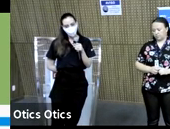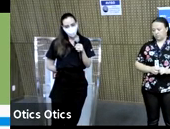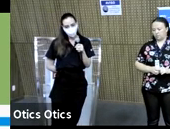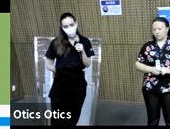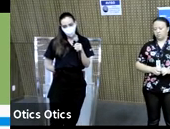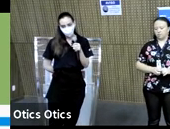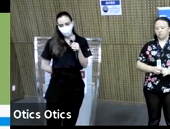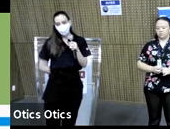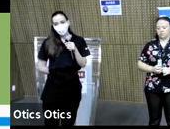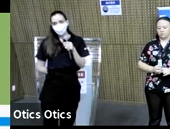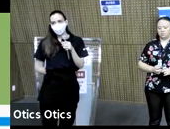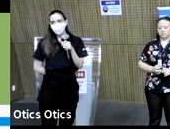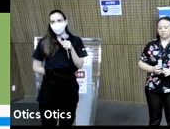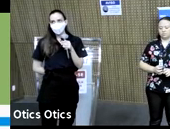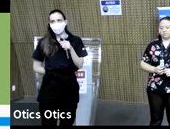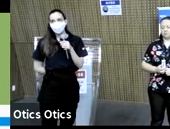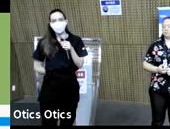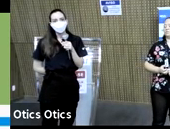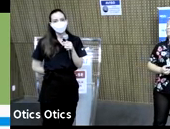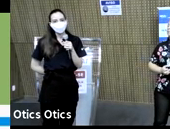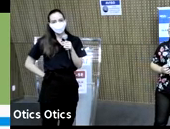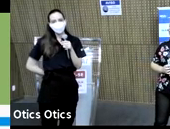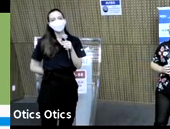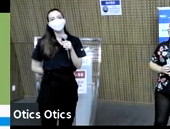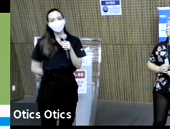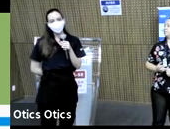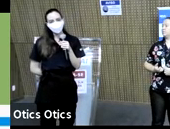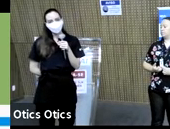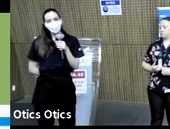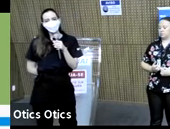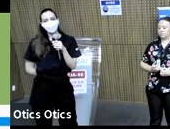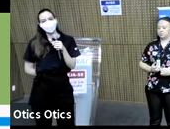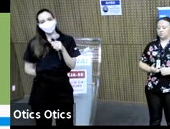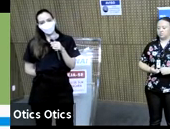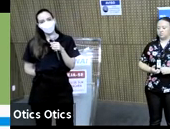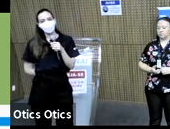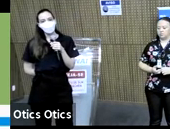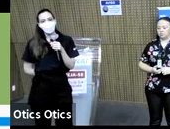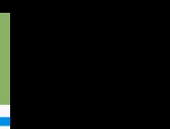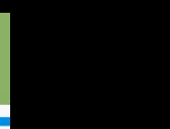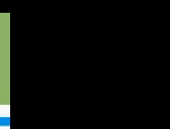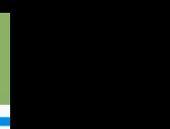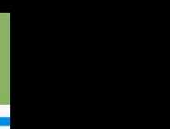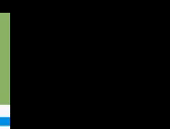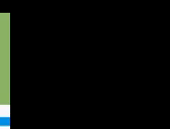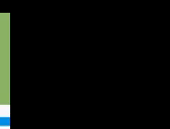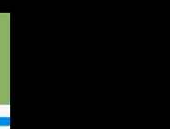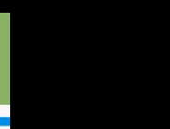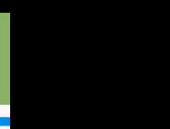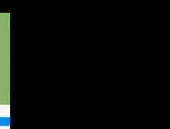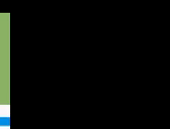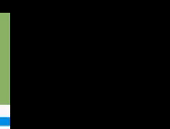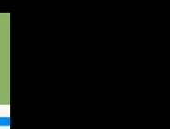quadrimestre, 6%. Lembrando que nós tivemos até uma capacitação com o Bruno para fazer o